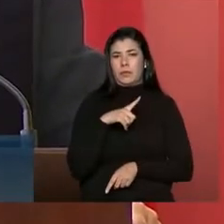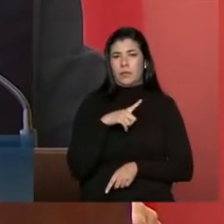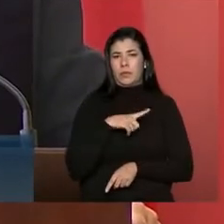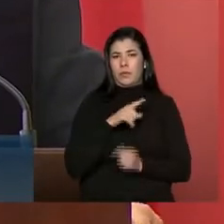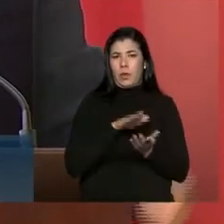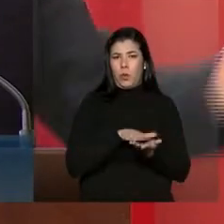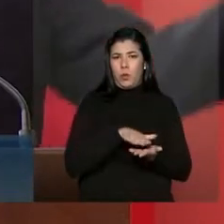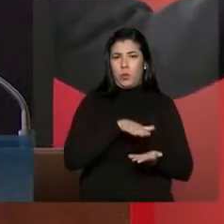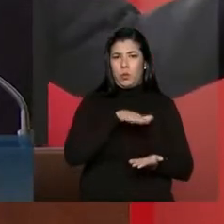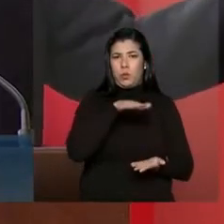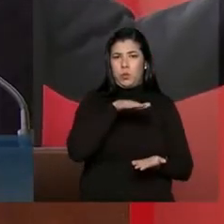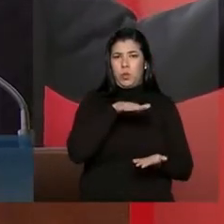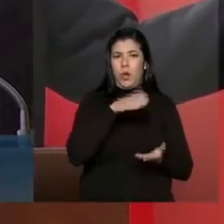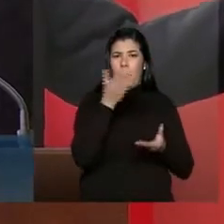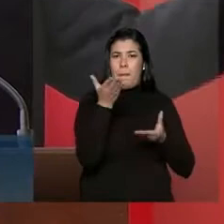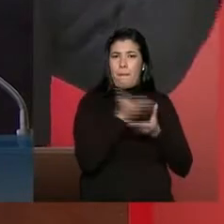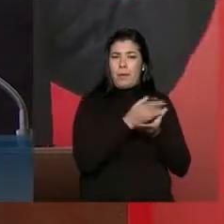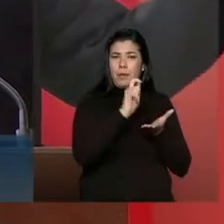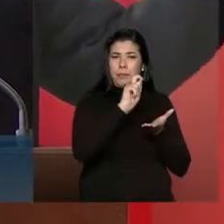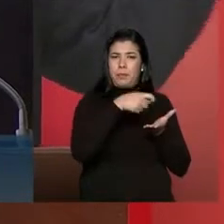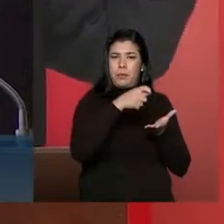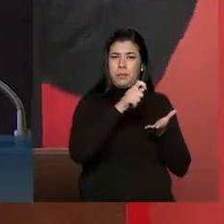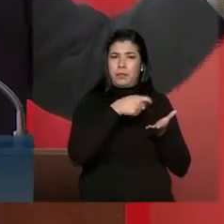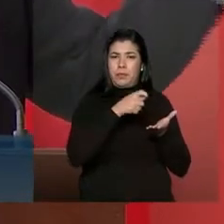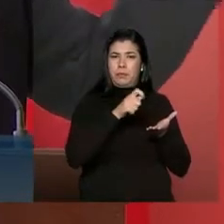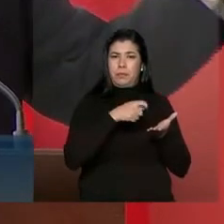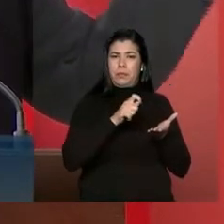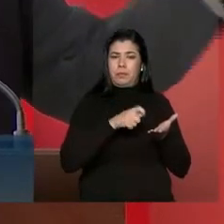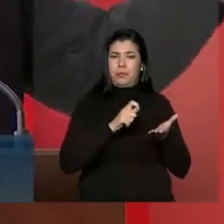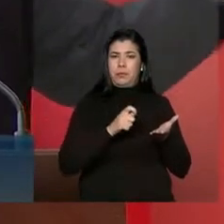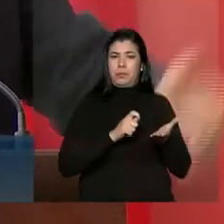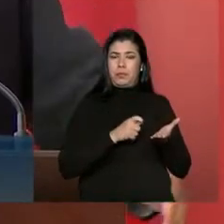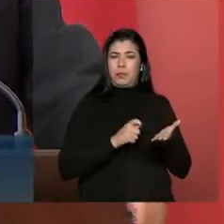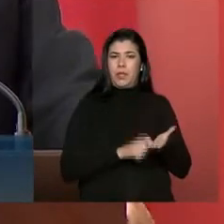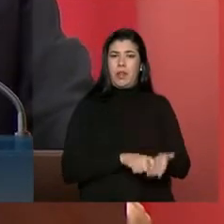O volume total atingiu 15 bilhões de